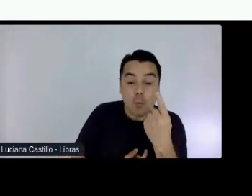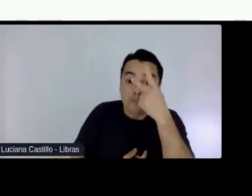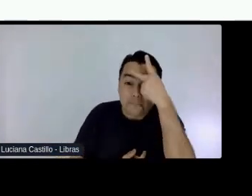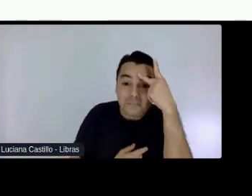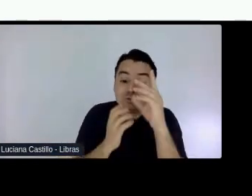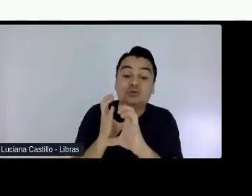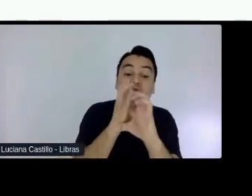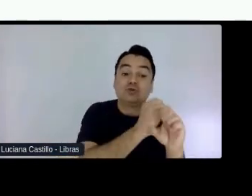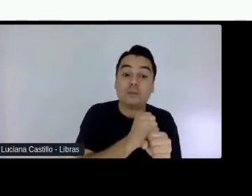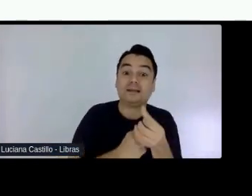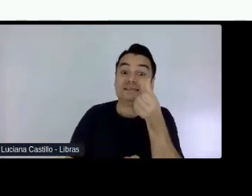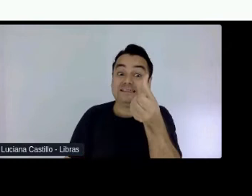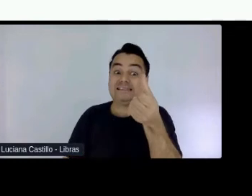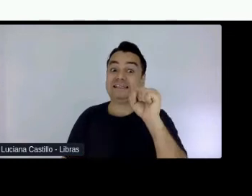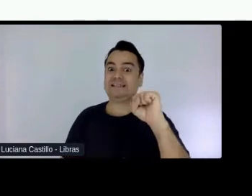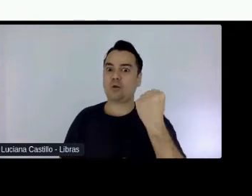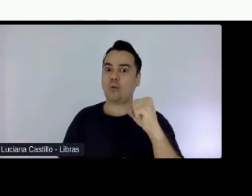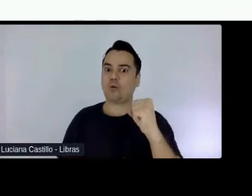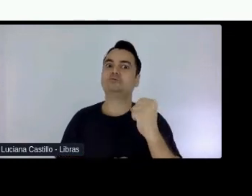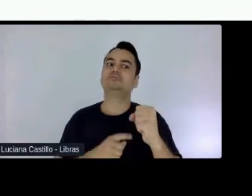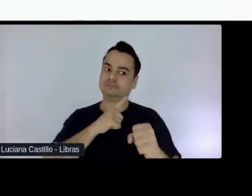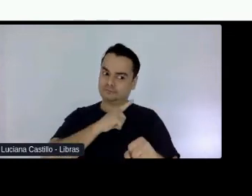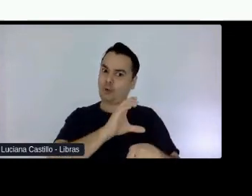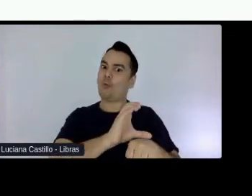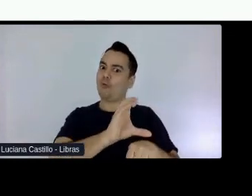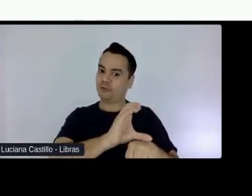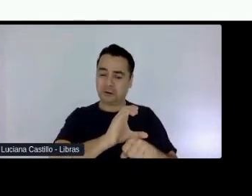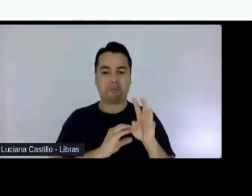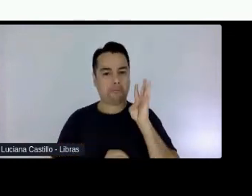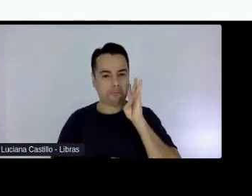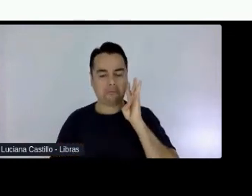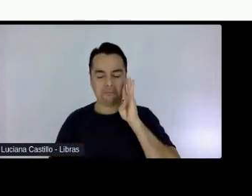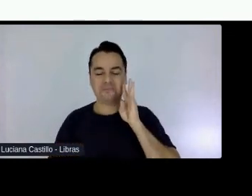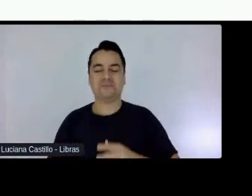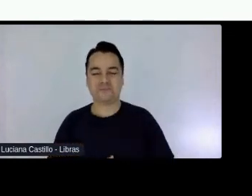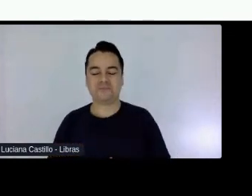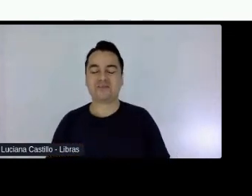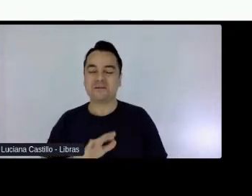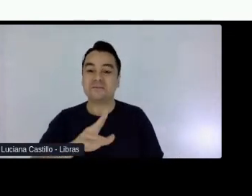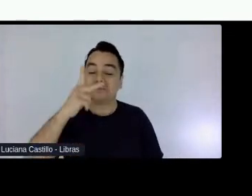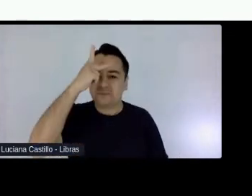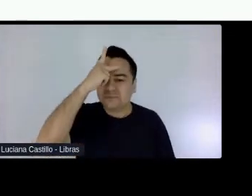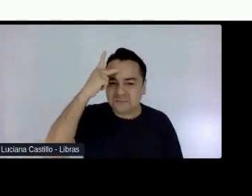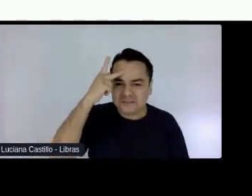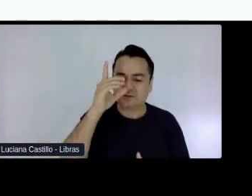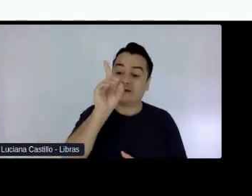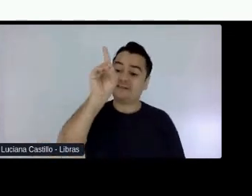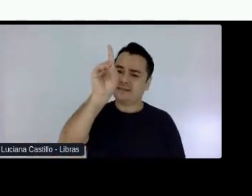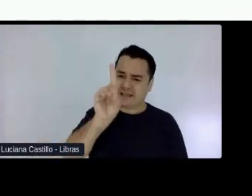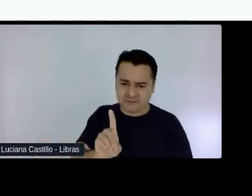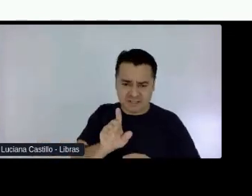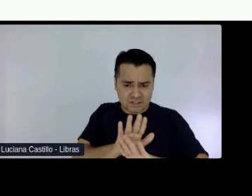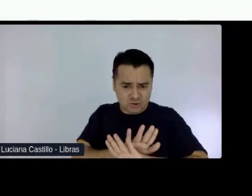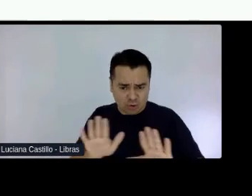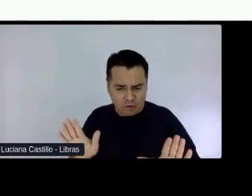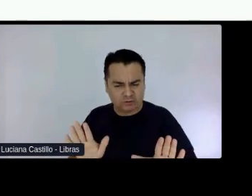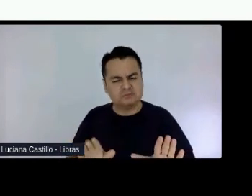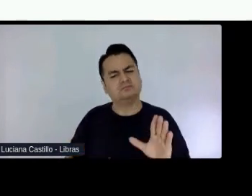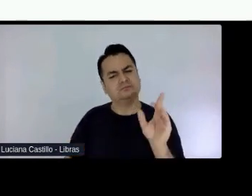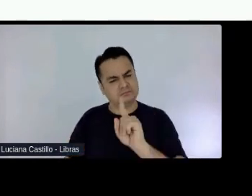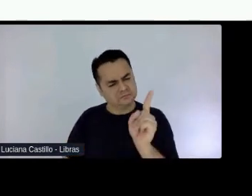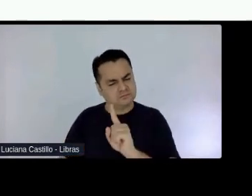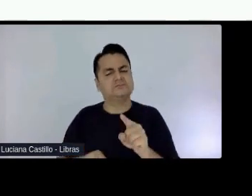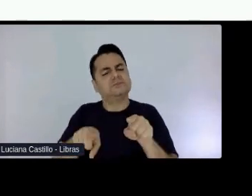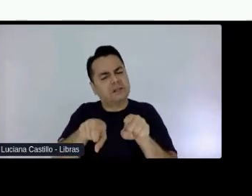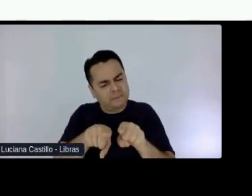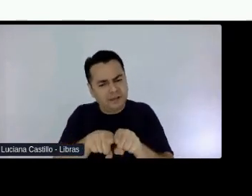como que a gente constrói um time inclusivo? E aí, não só relacionado a pessoas com deficiência, gente. Aqui é relacionado